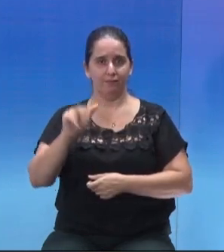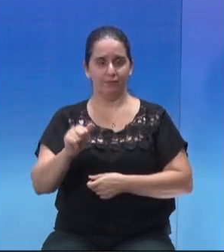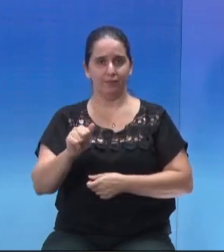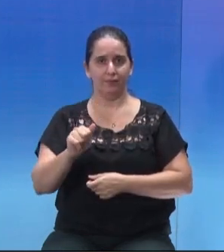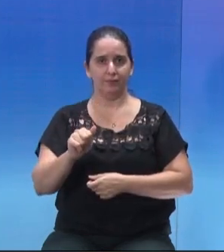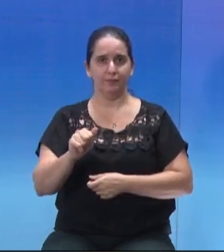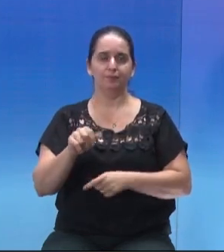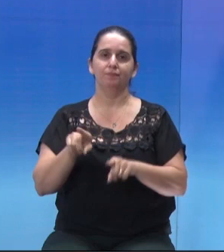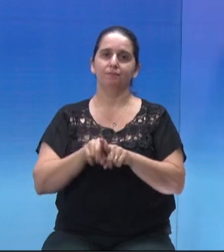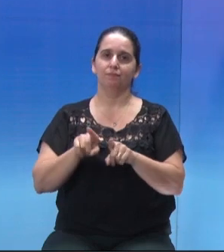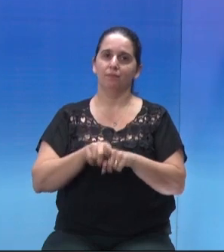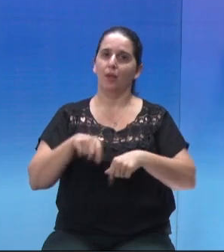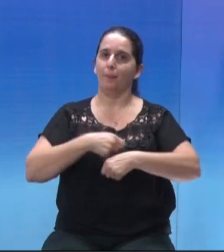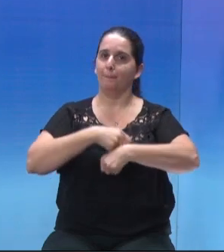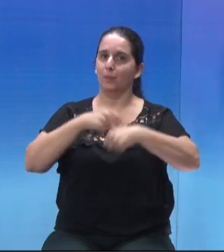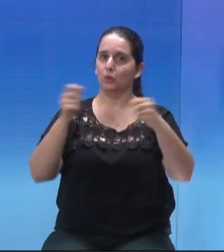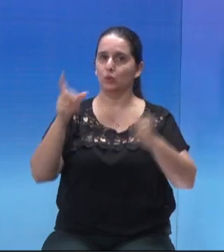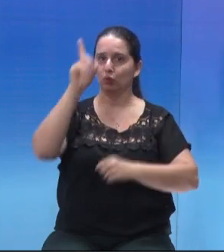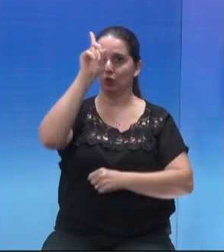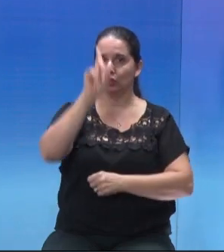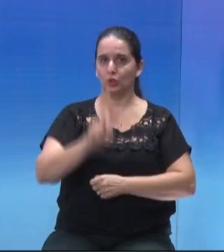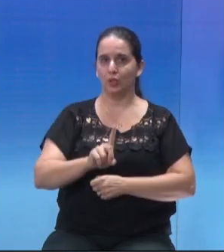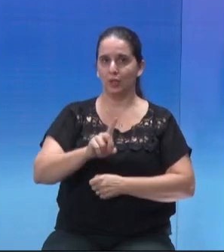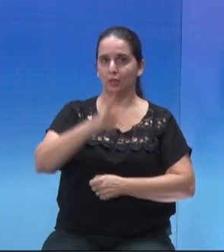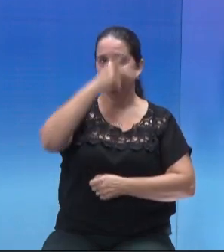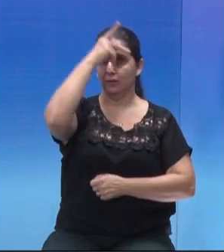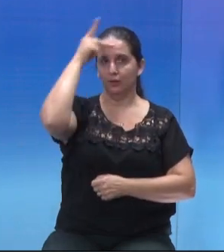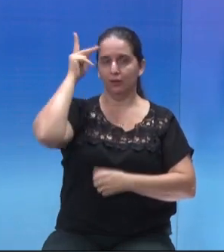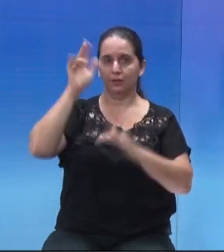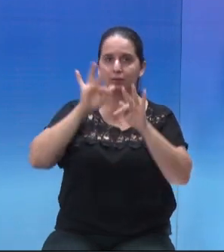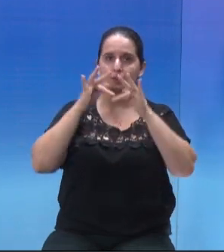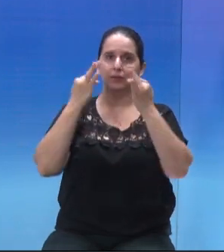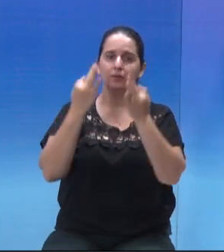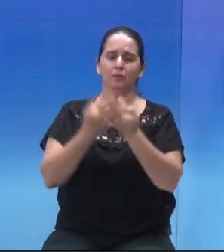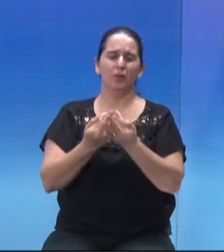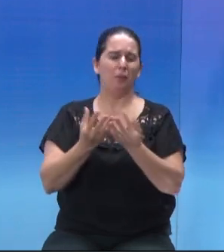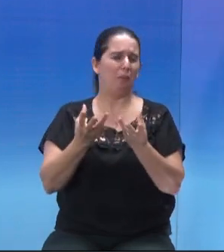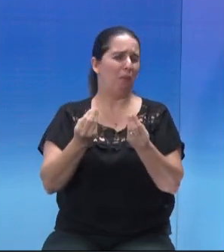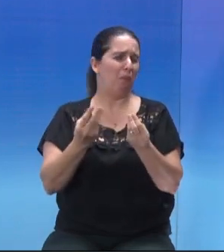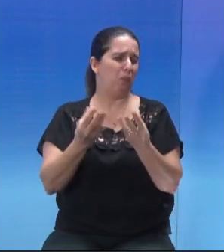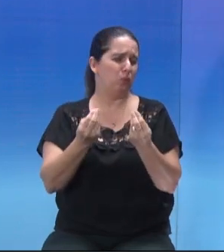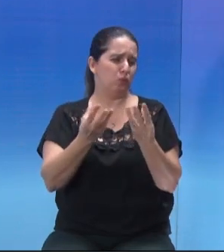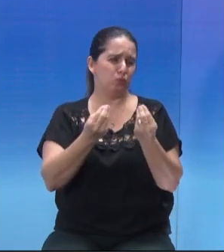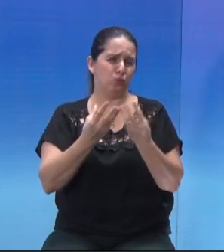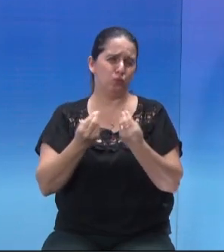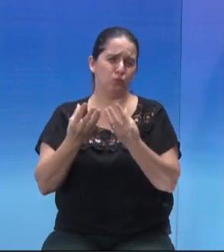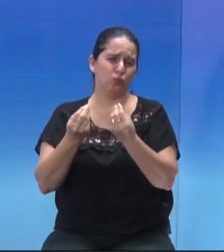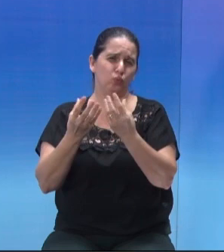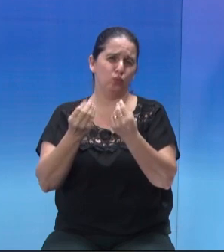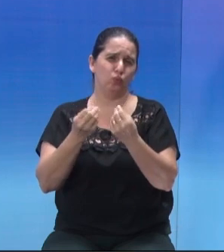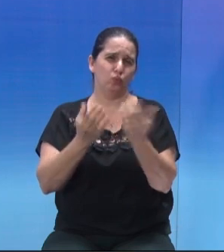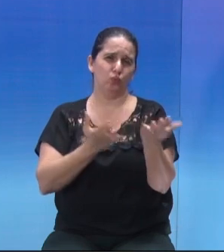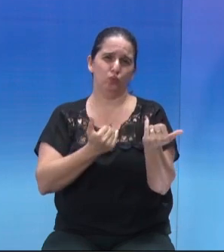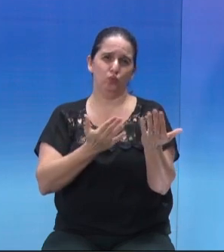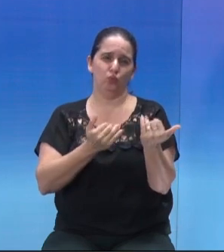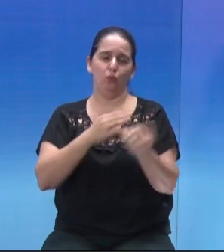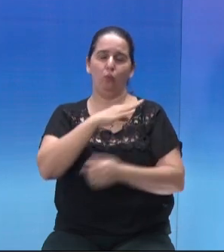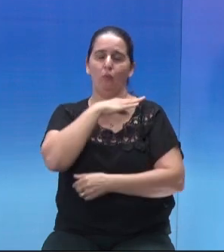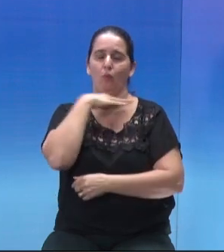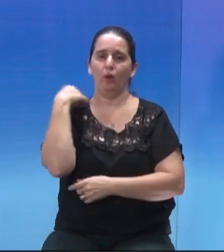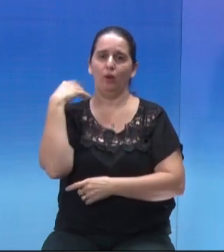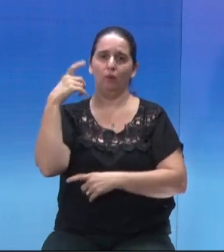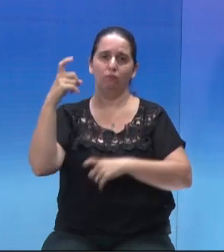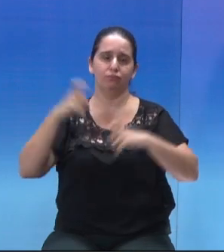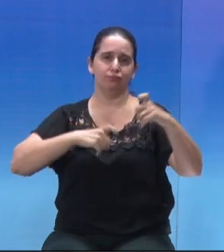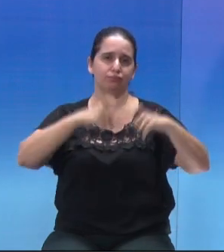um pedido das famílias, dos pais, que os meninos tão jovens, né, milhares de jovens americanos morreram nessas guerras,